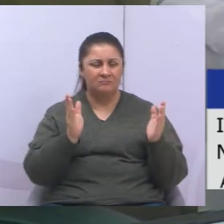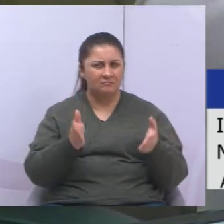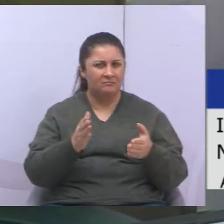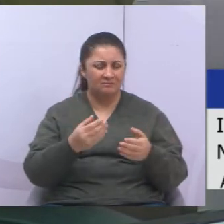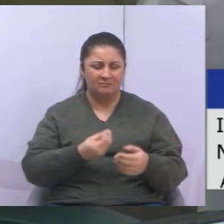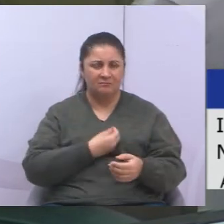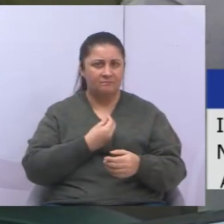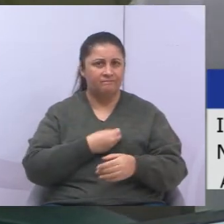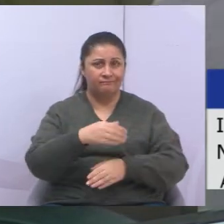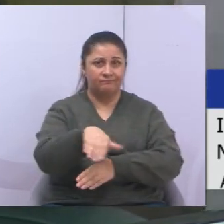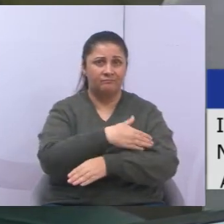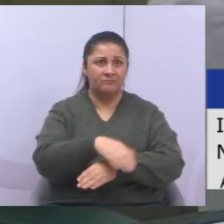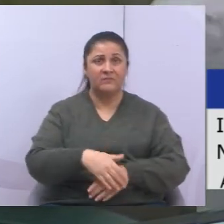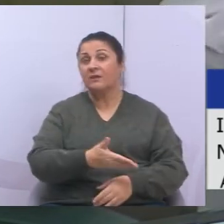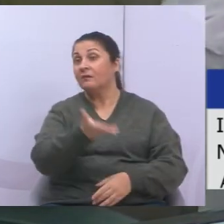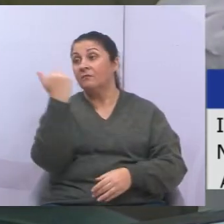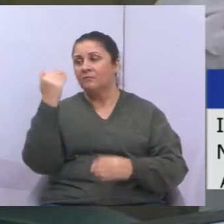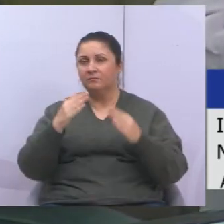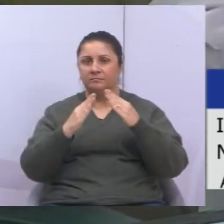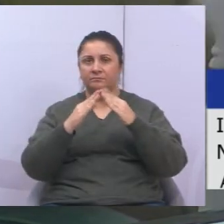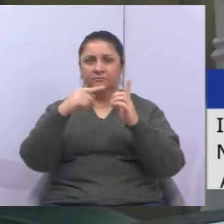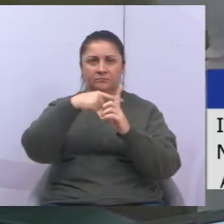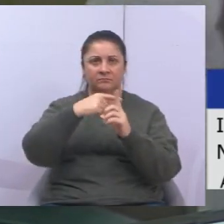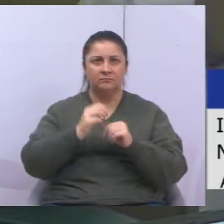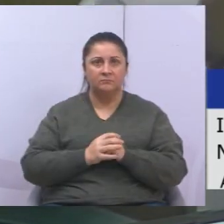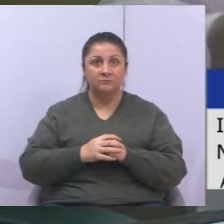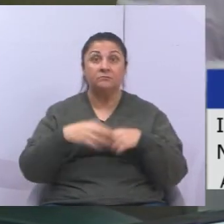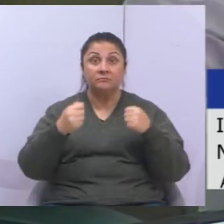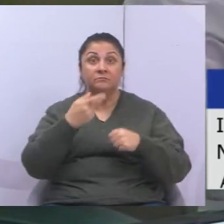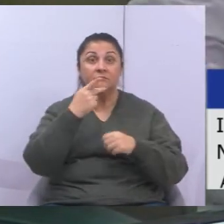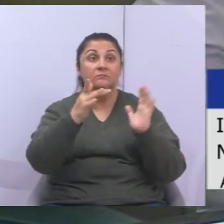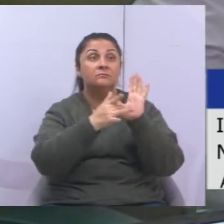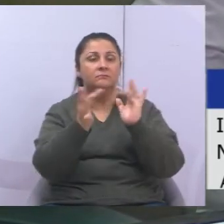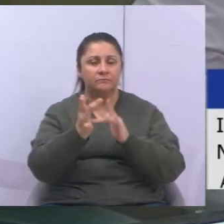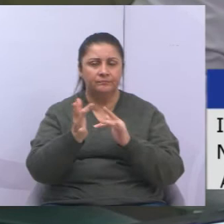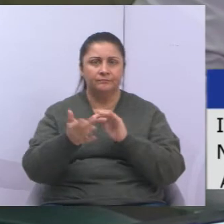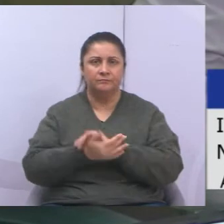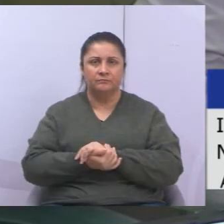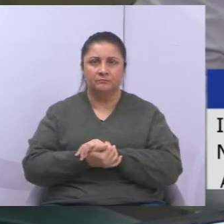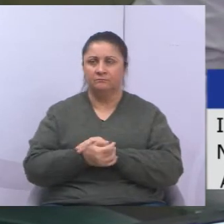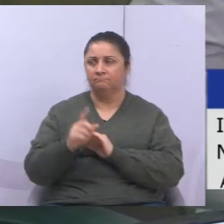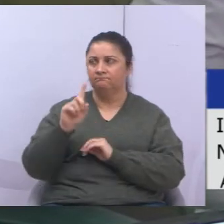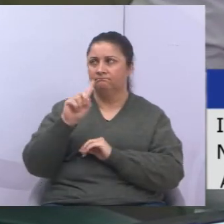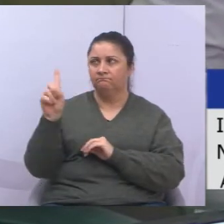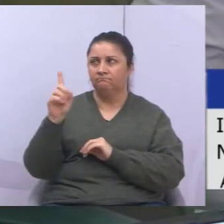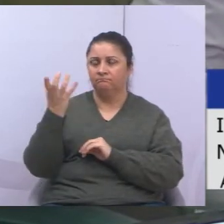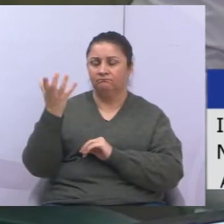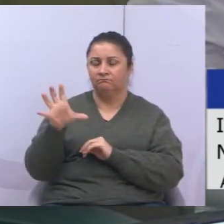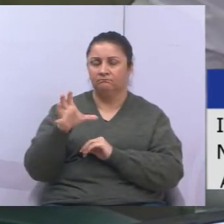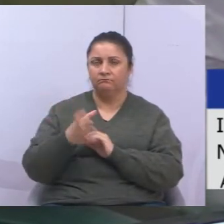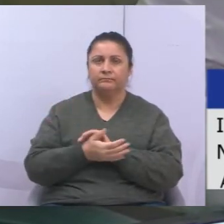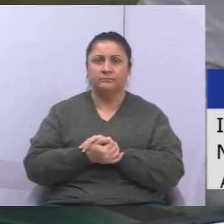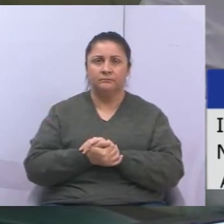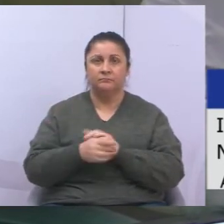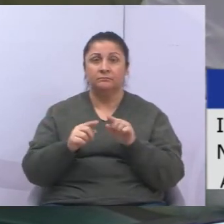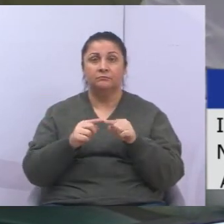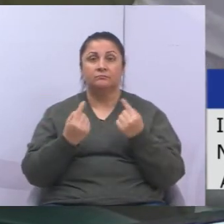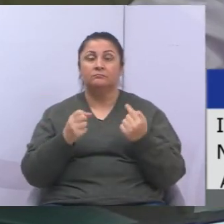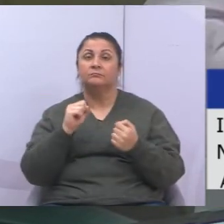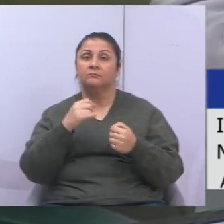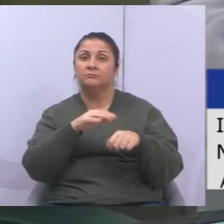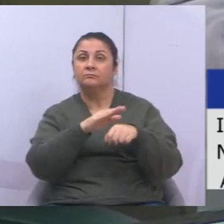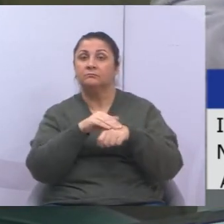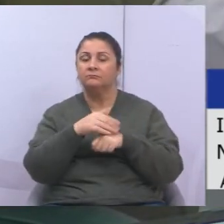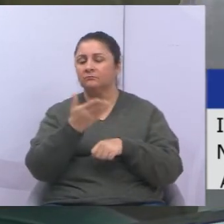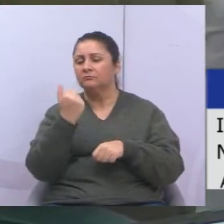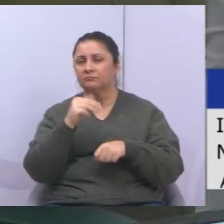ruas, e chegar para ele, vamos à igreja, preciso falar de Jesus para você, ele não vai. Mas se você chamar ele e falar,